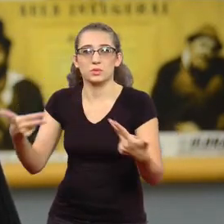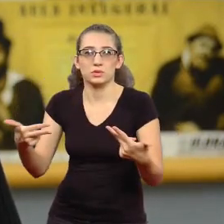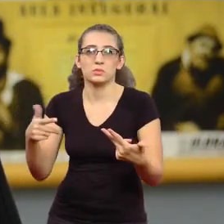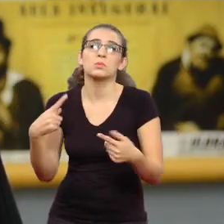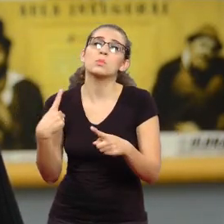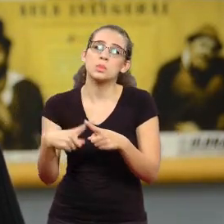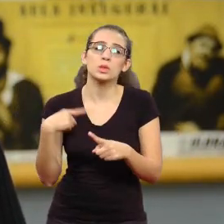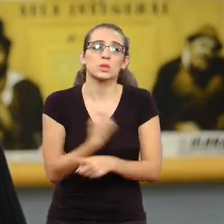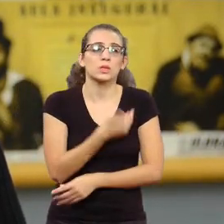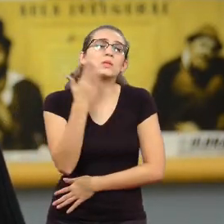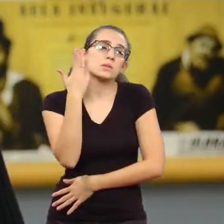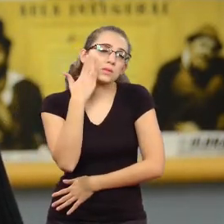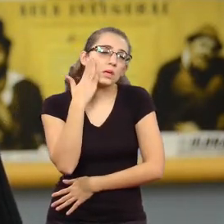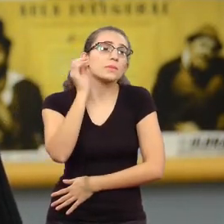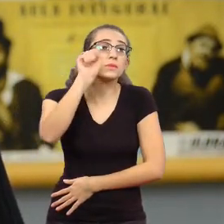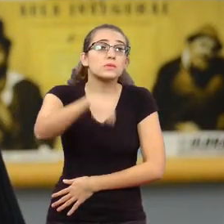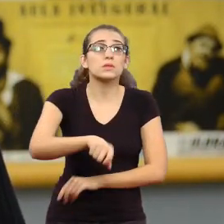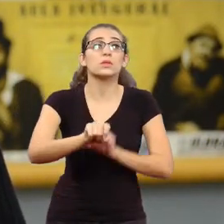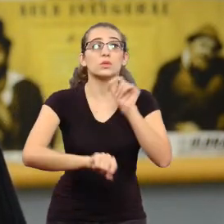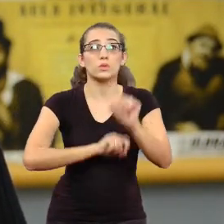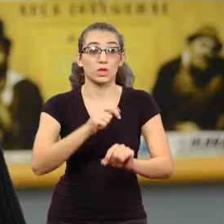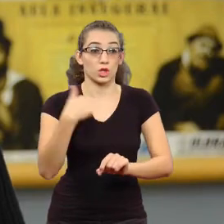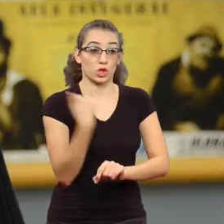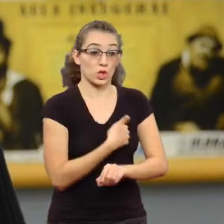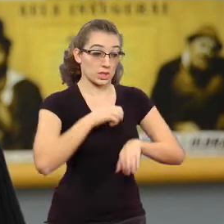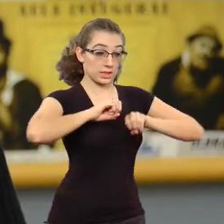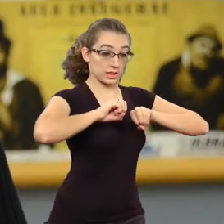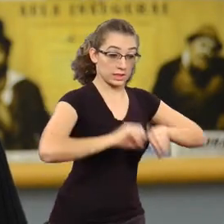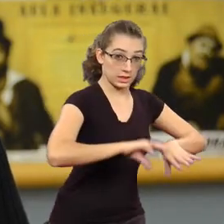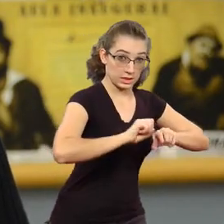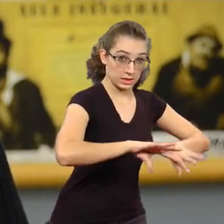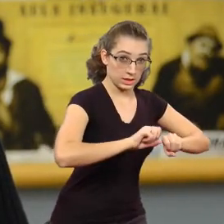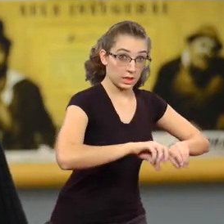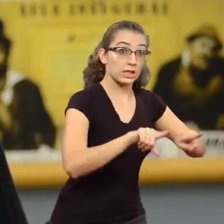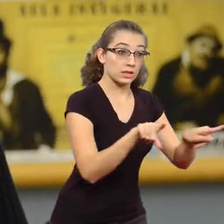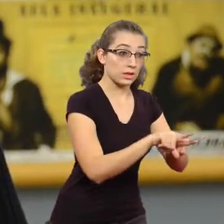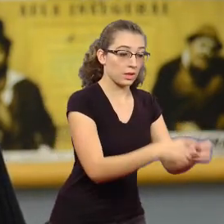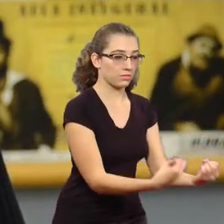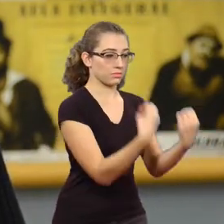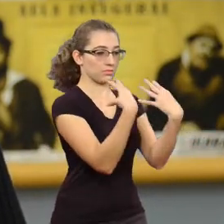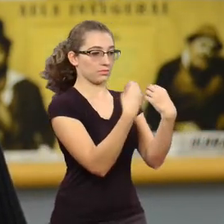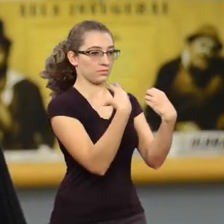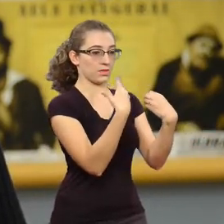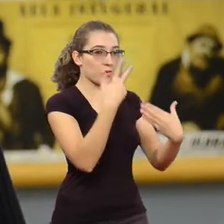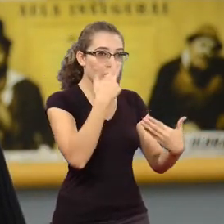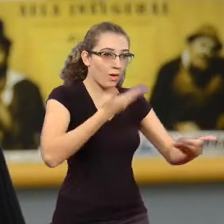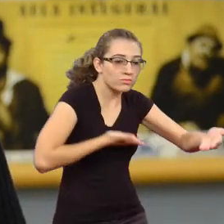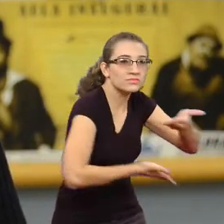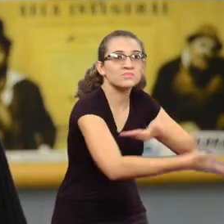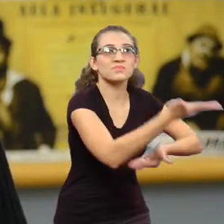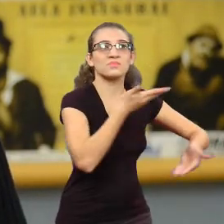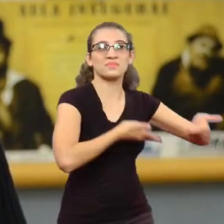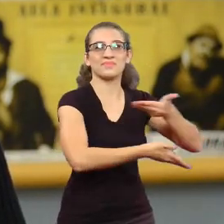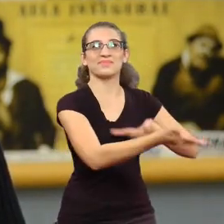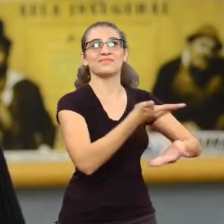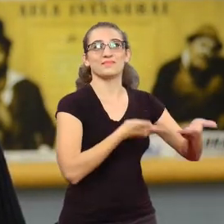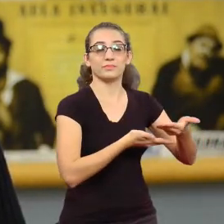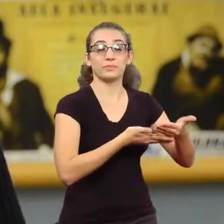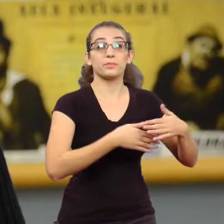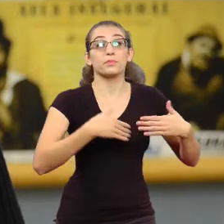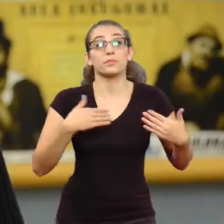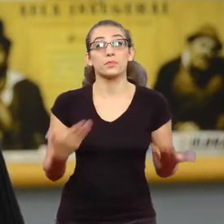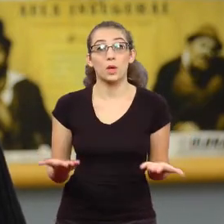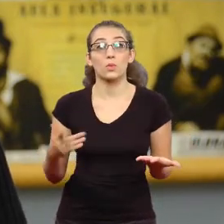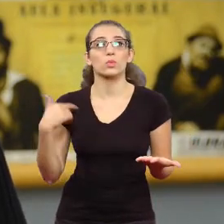porque se sabe por pesquisas que quando a gente ensina determinadas questões, a gente aprende também ao